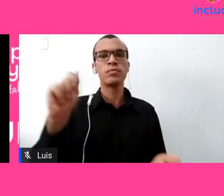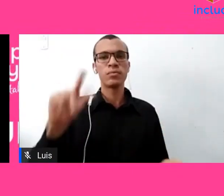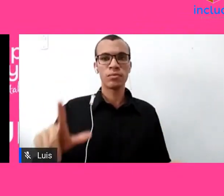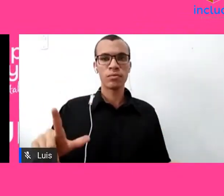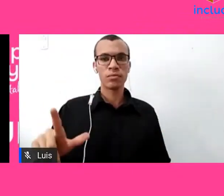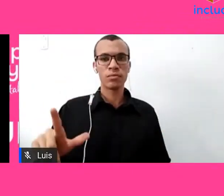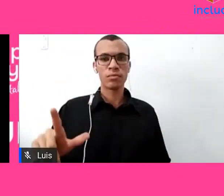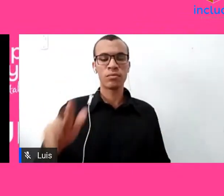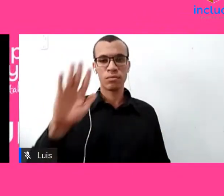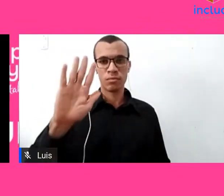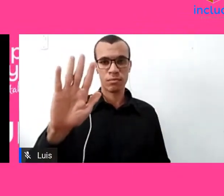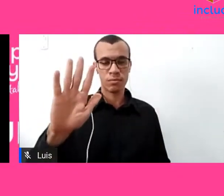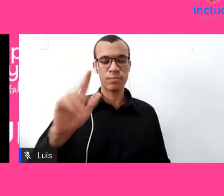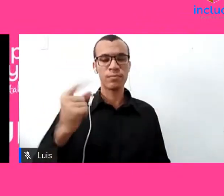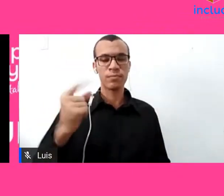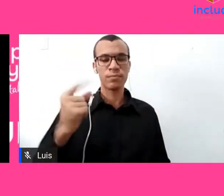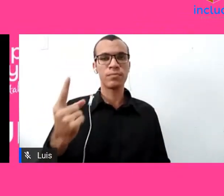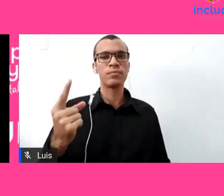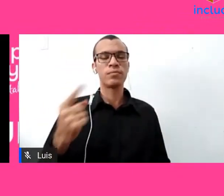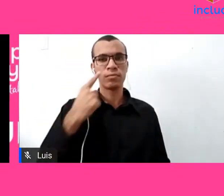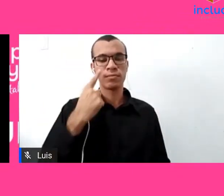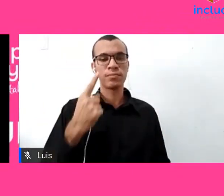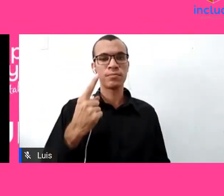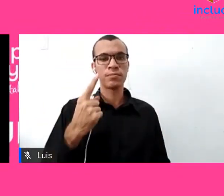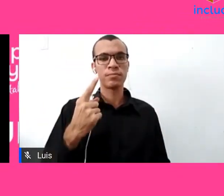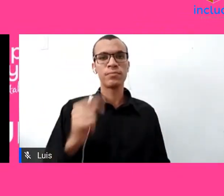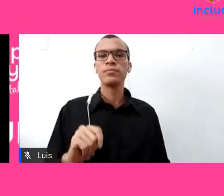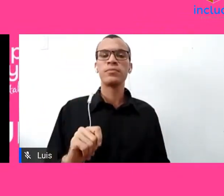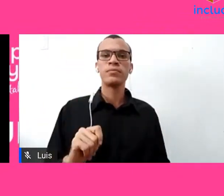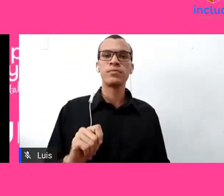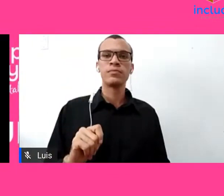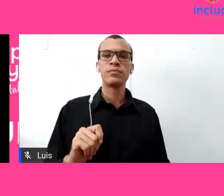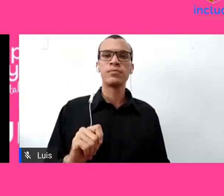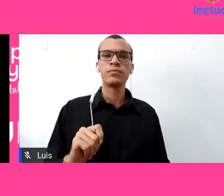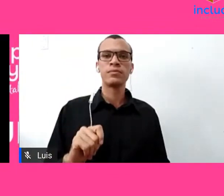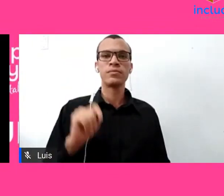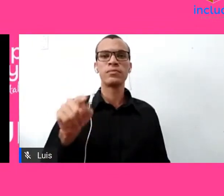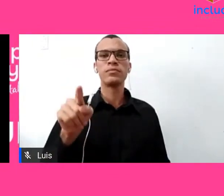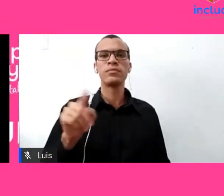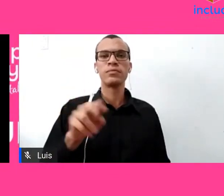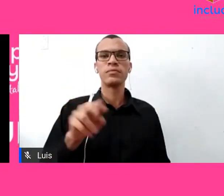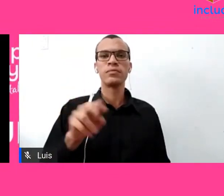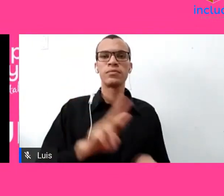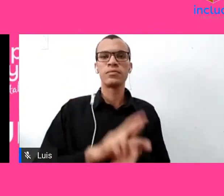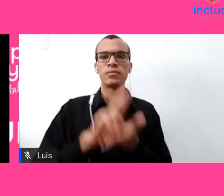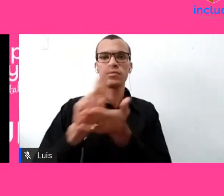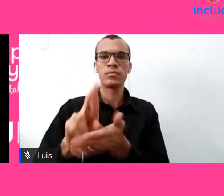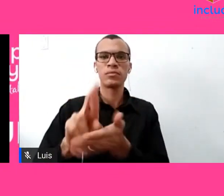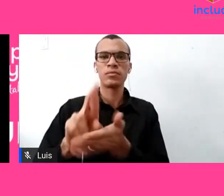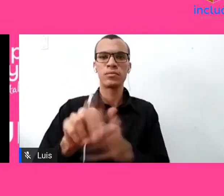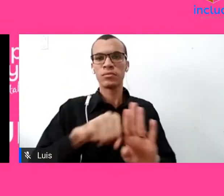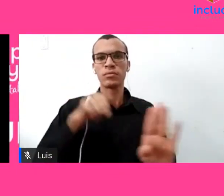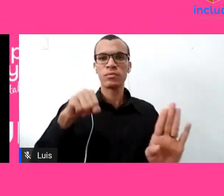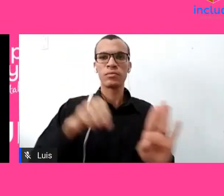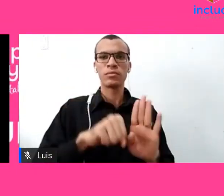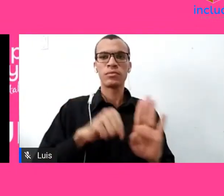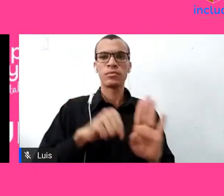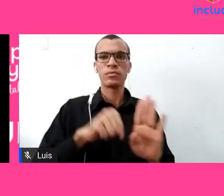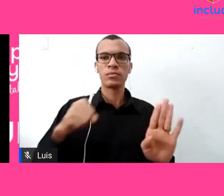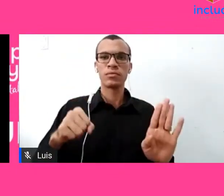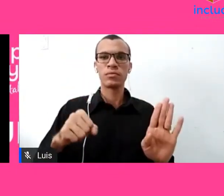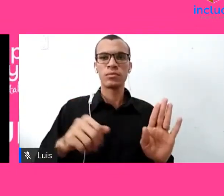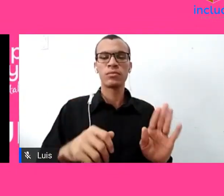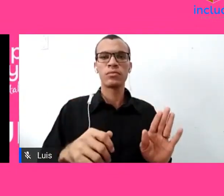detalhe. Aqui, ó, representa a porta. Se vocês olharem aqui,